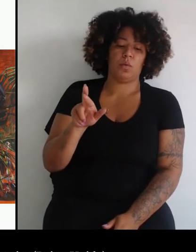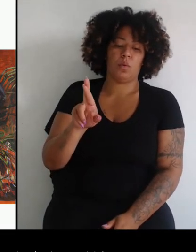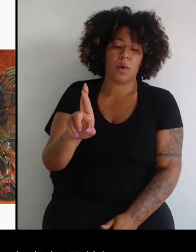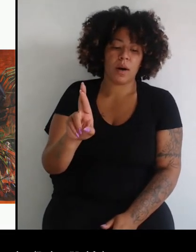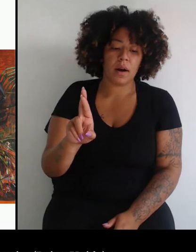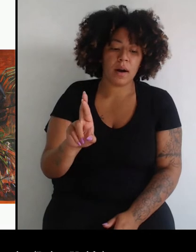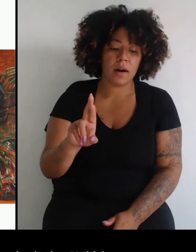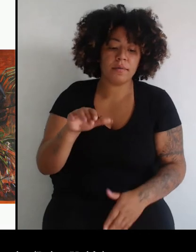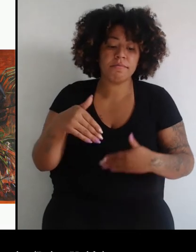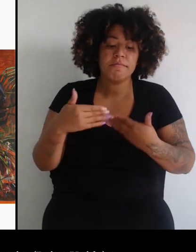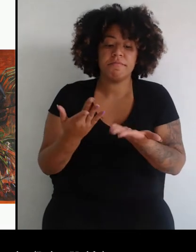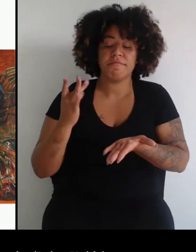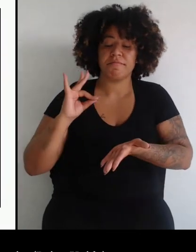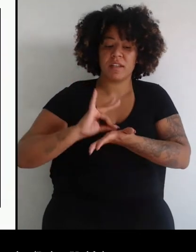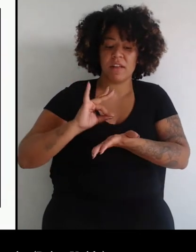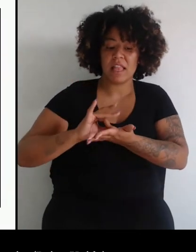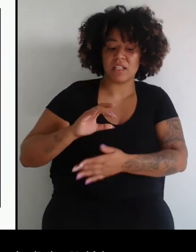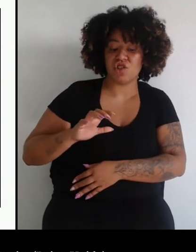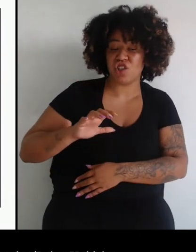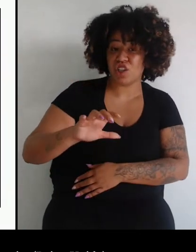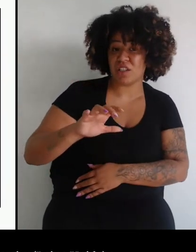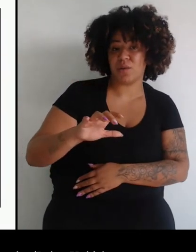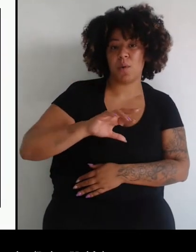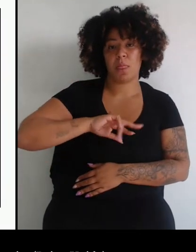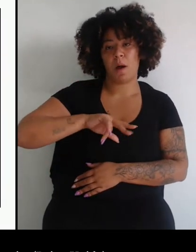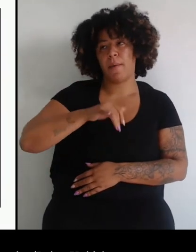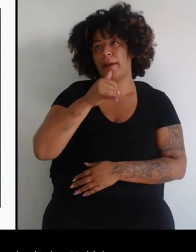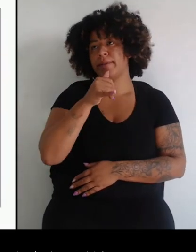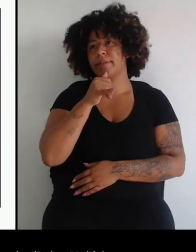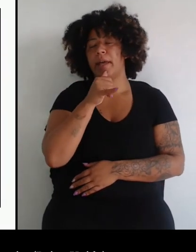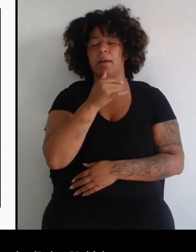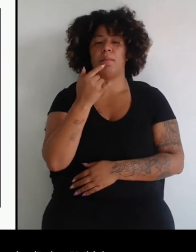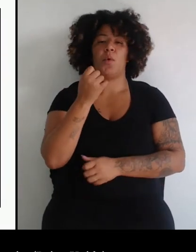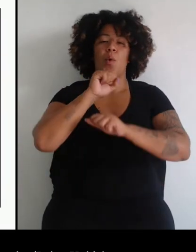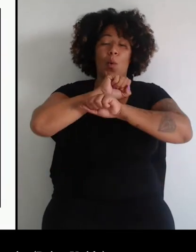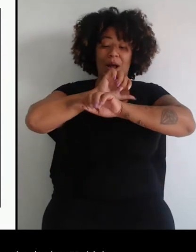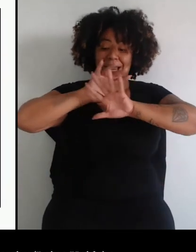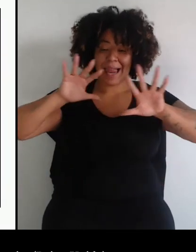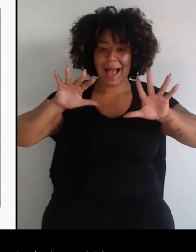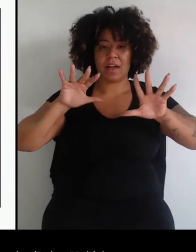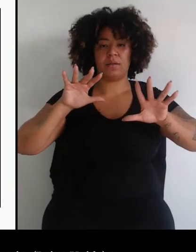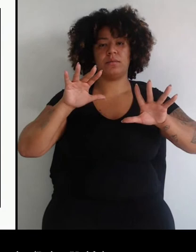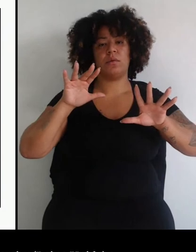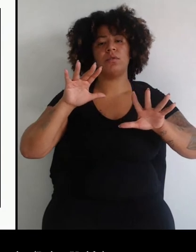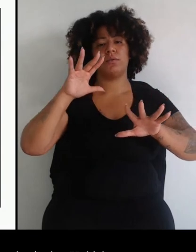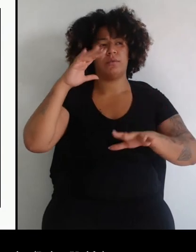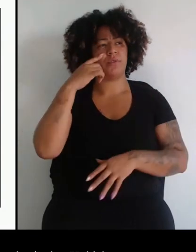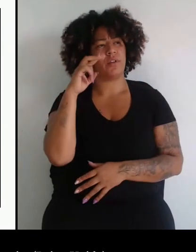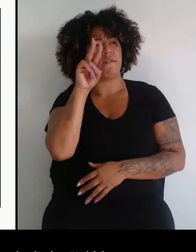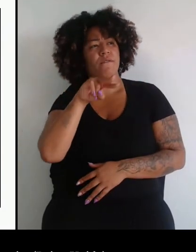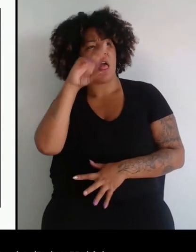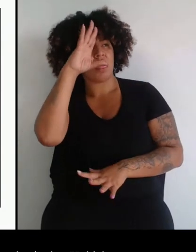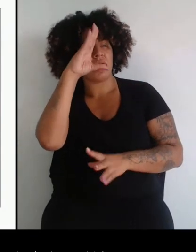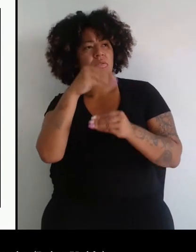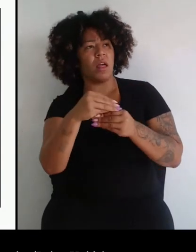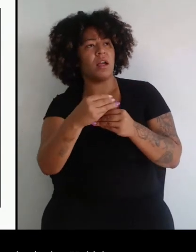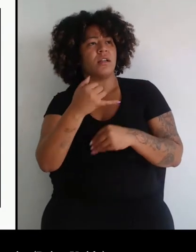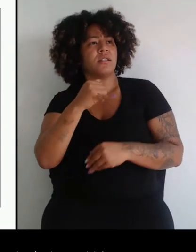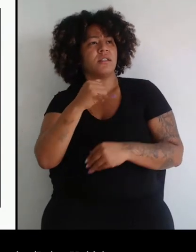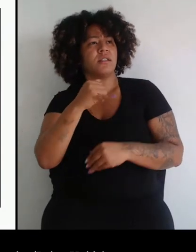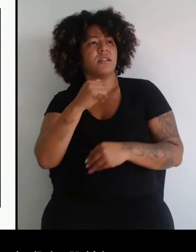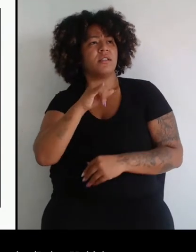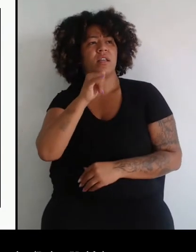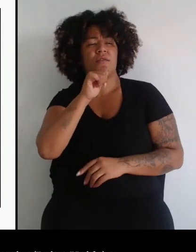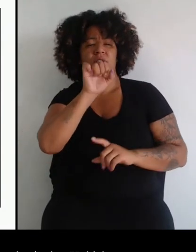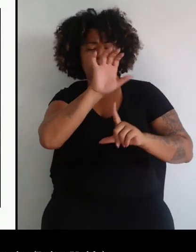isso ainda não é compreendido do modo como seria compreendido se nós pensássemos nas figuras em